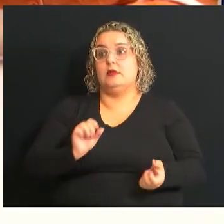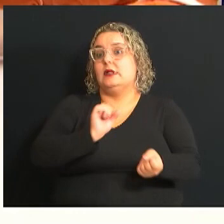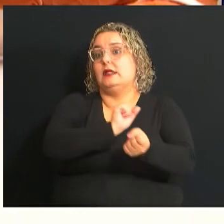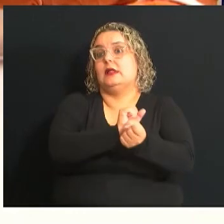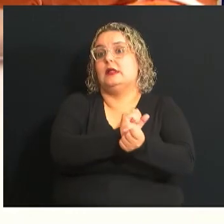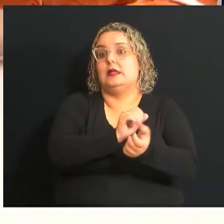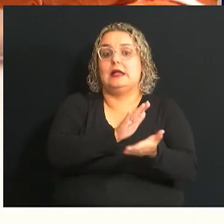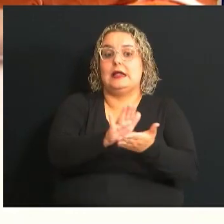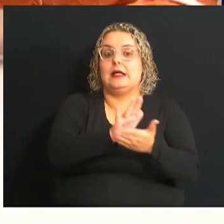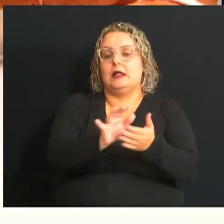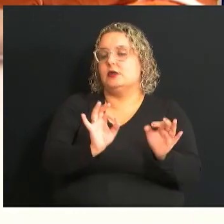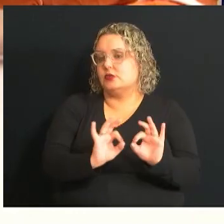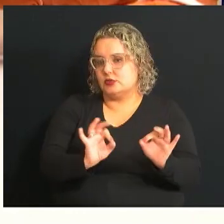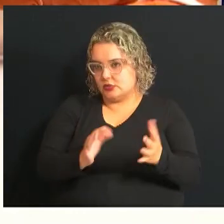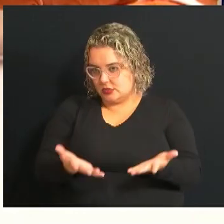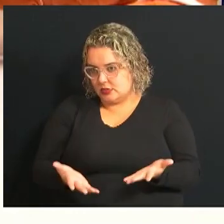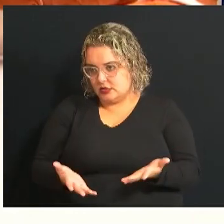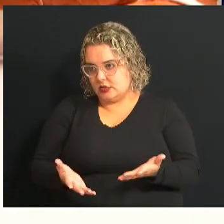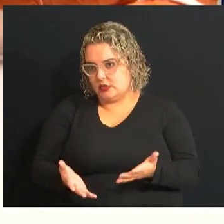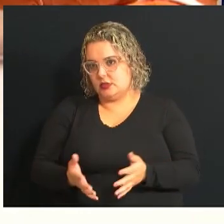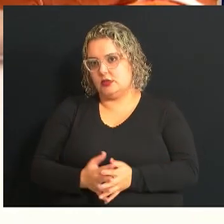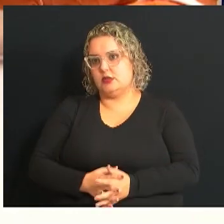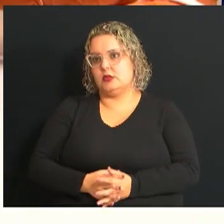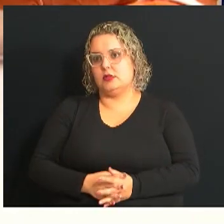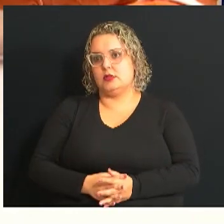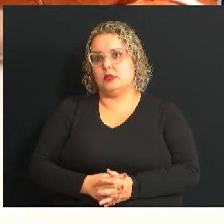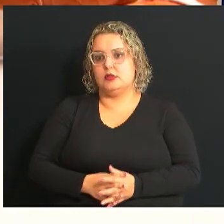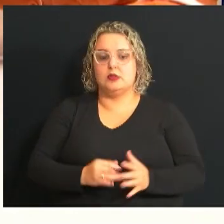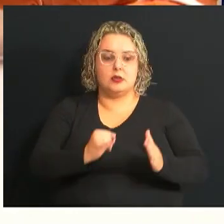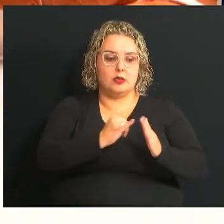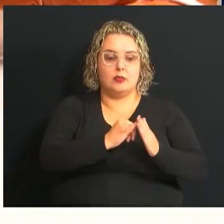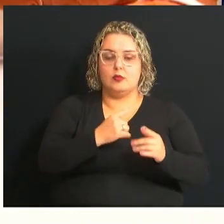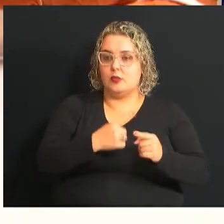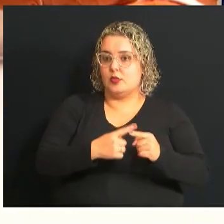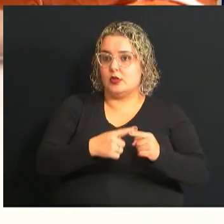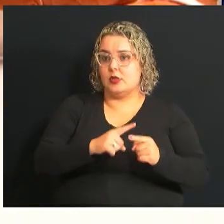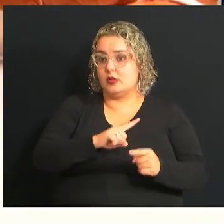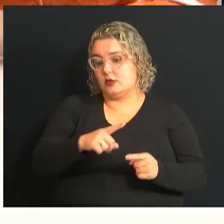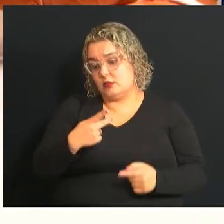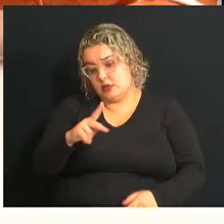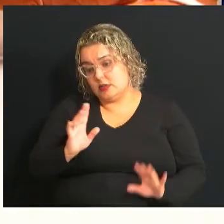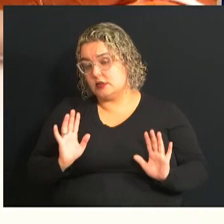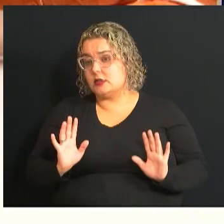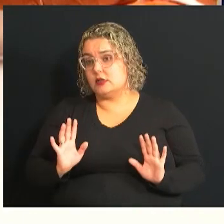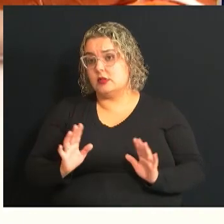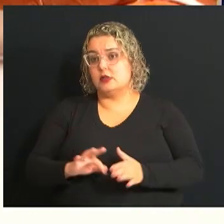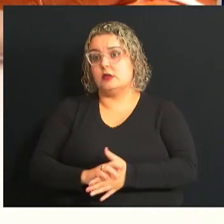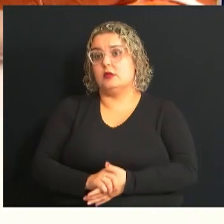né, para se desfazer daquele imóvel porque ele não é seu.